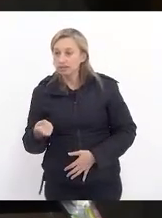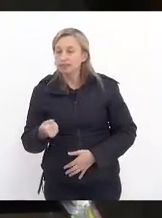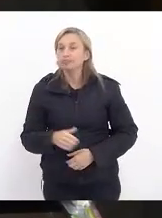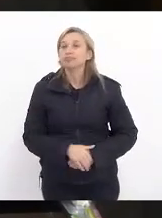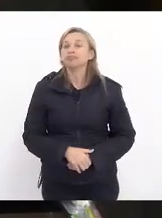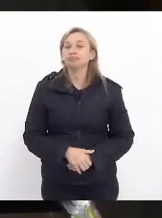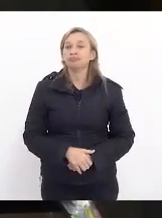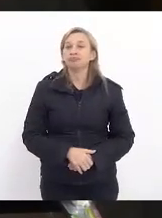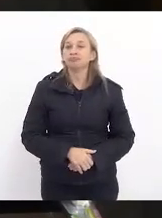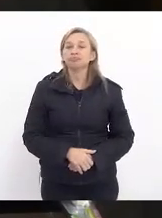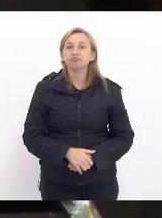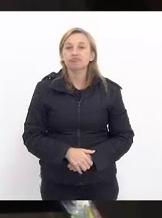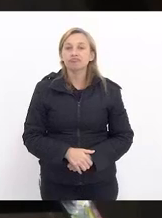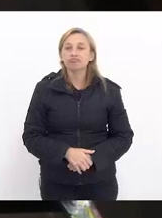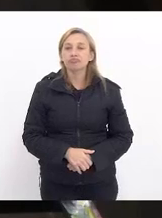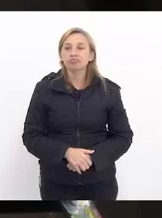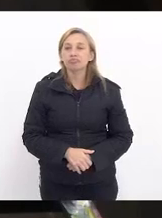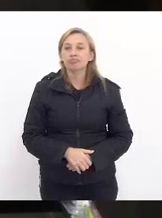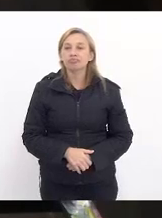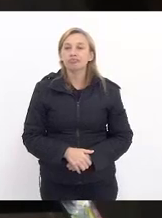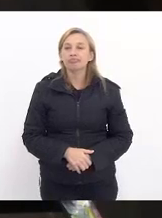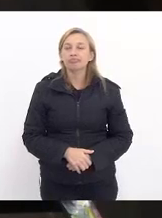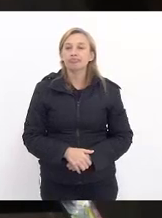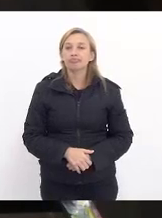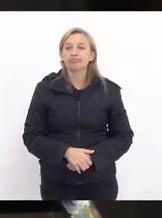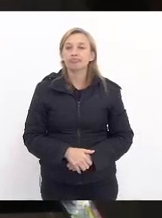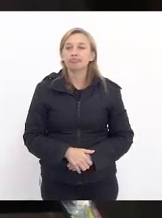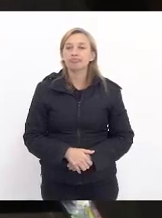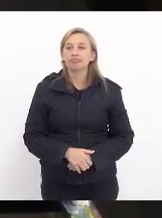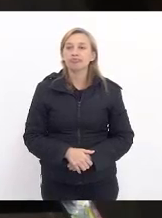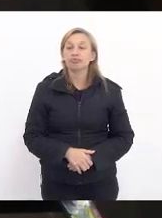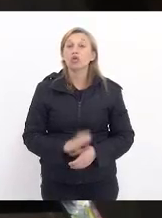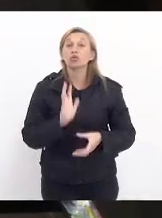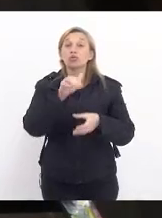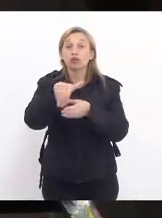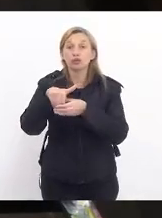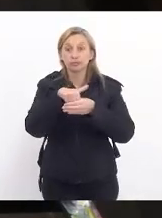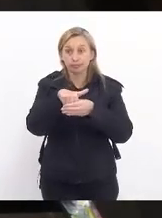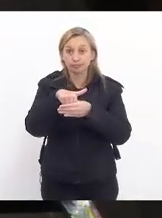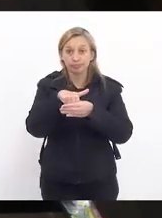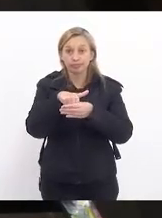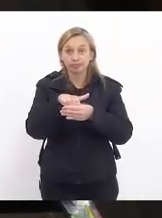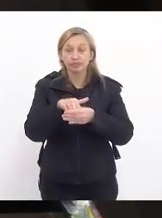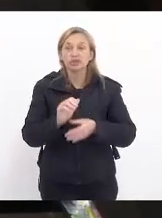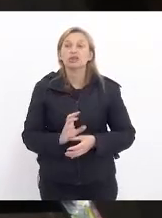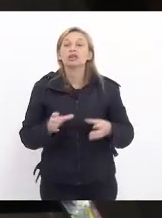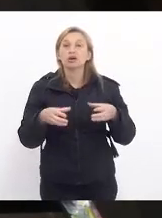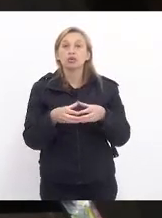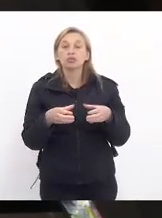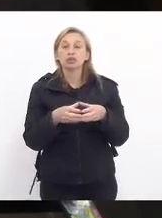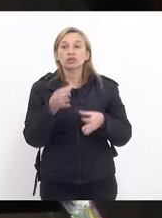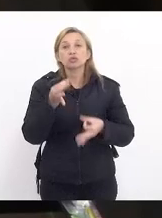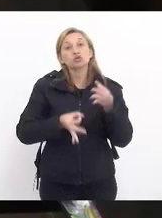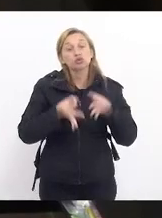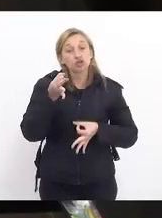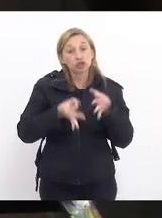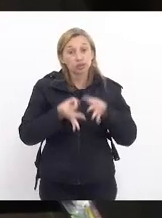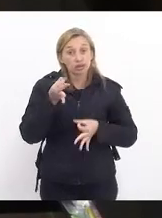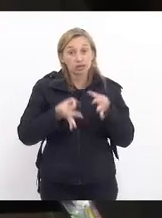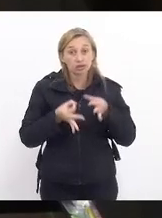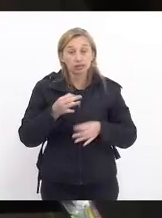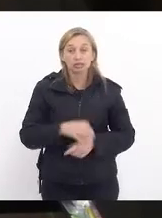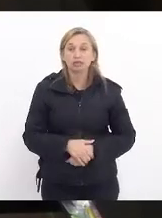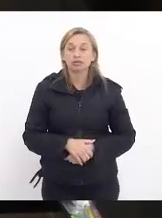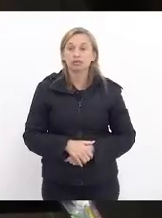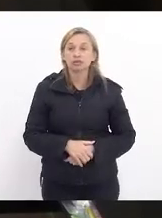a estação funcionado no voto da comissão de construção Justiça